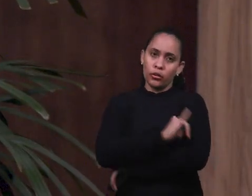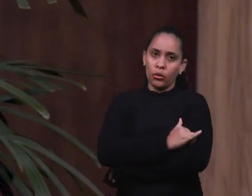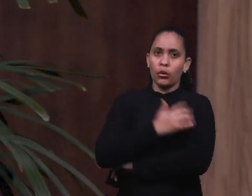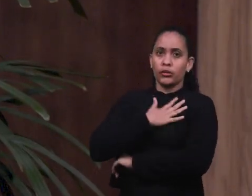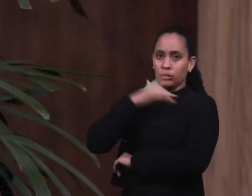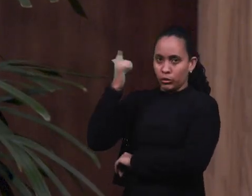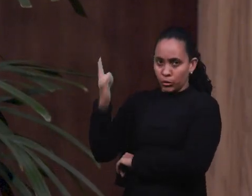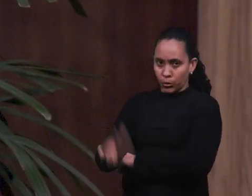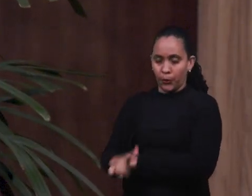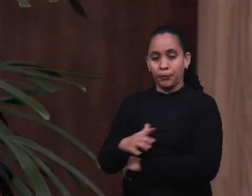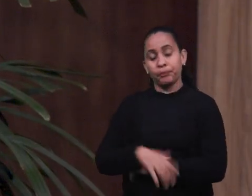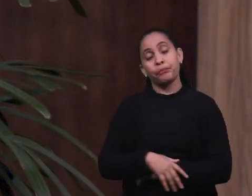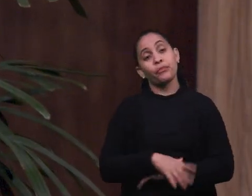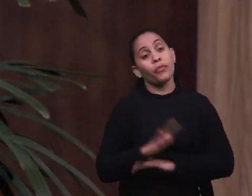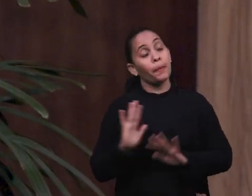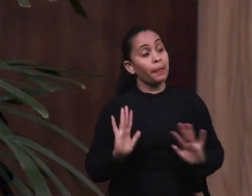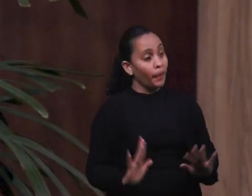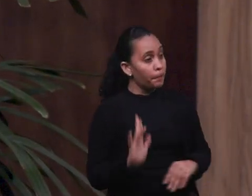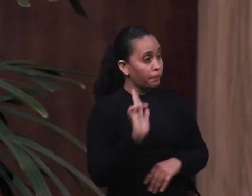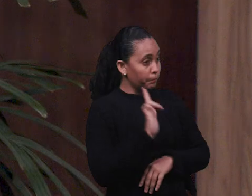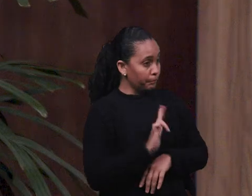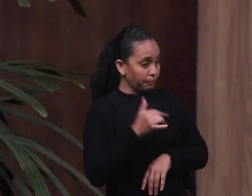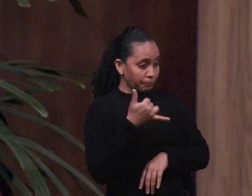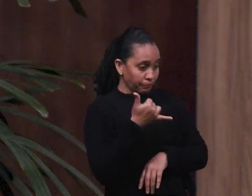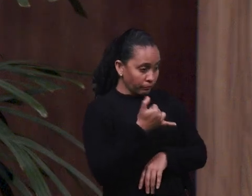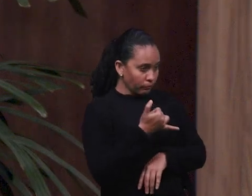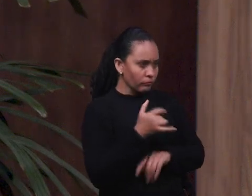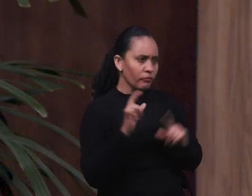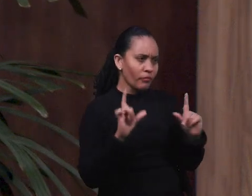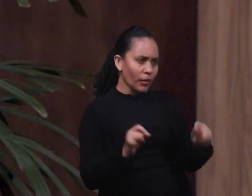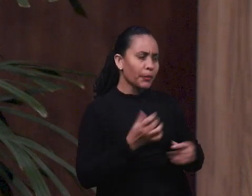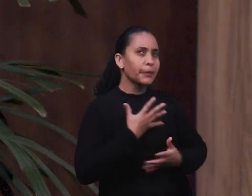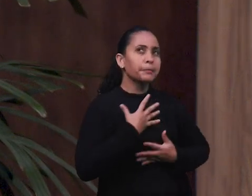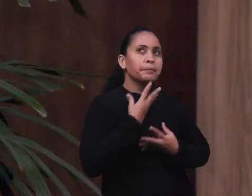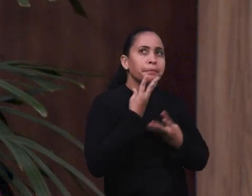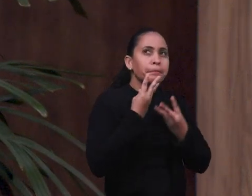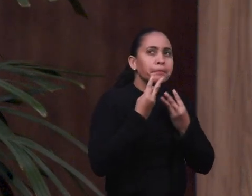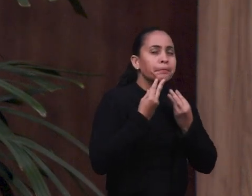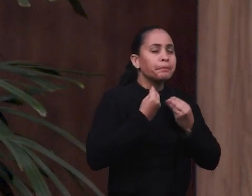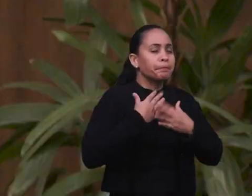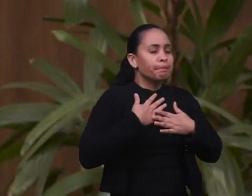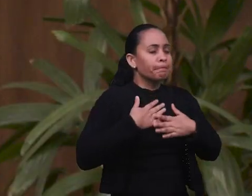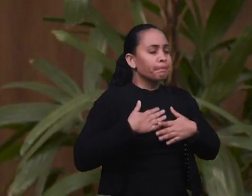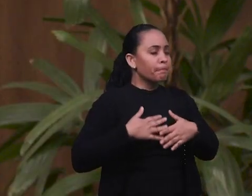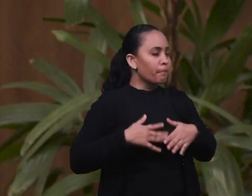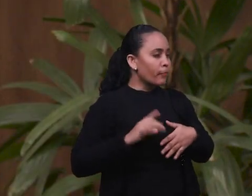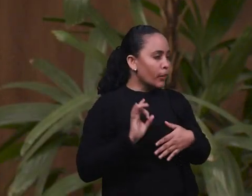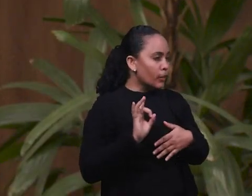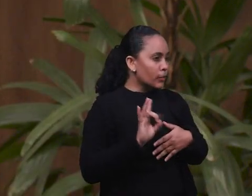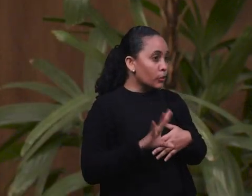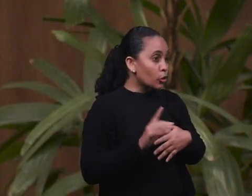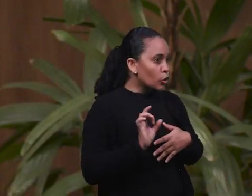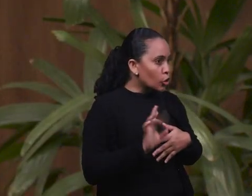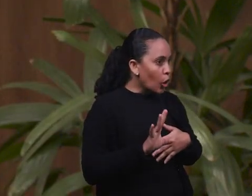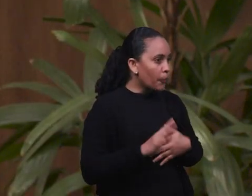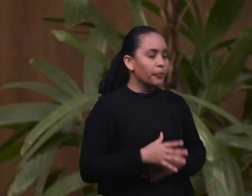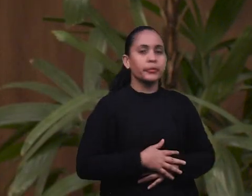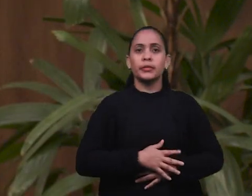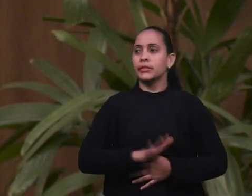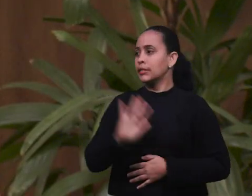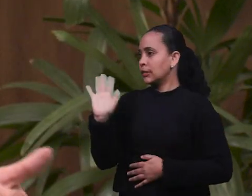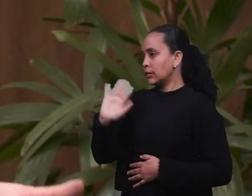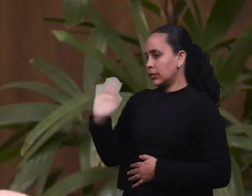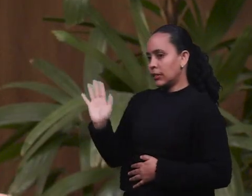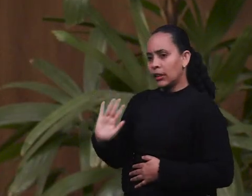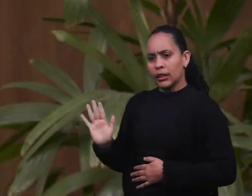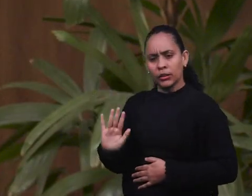função dessas canetinhas é somente para dar uma saciedade? Não, tem várias outras funções, entendeu?